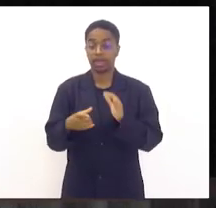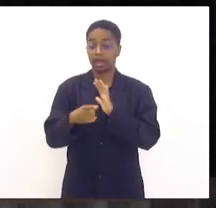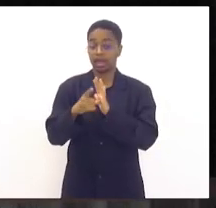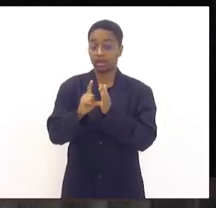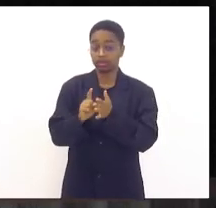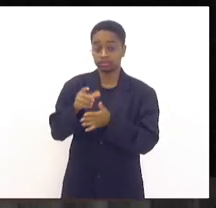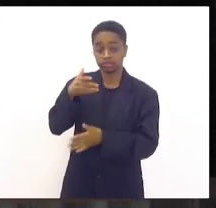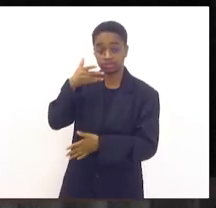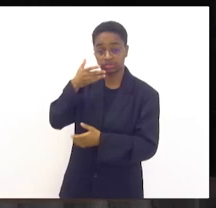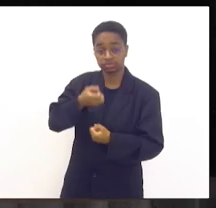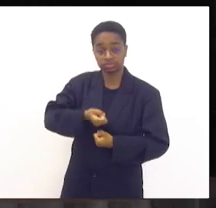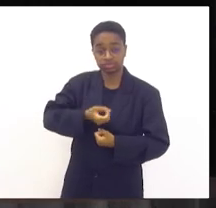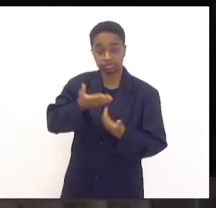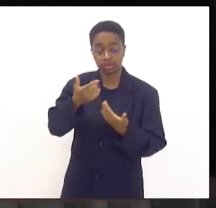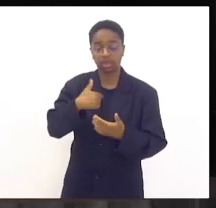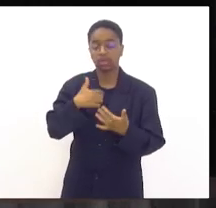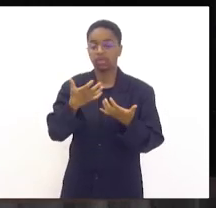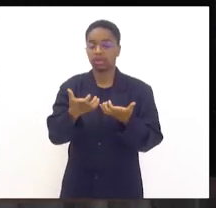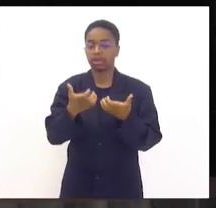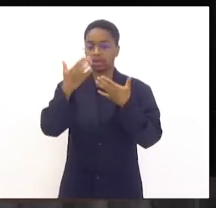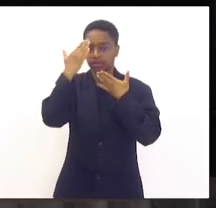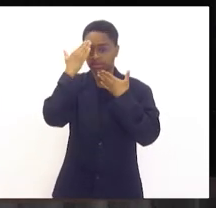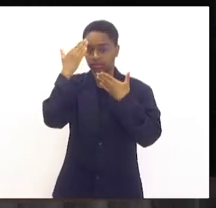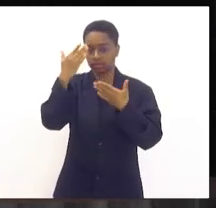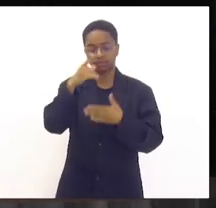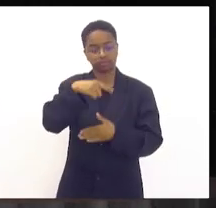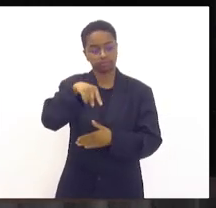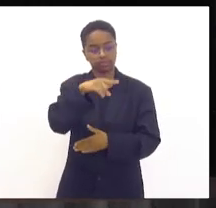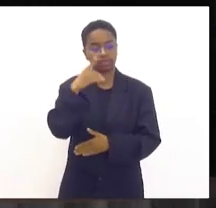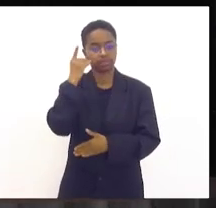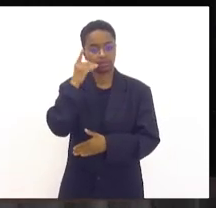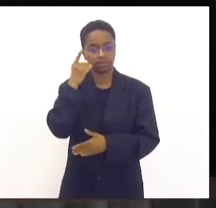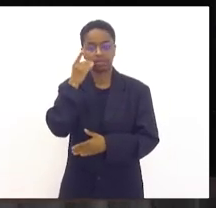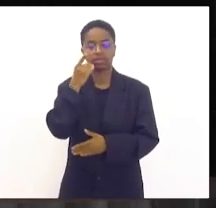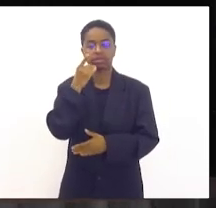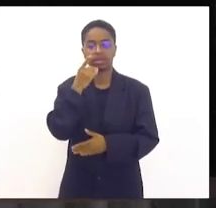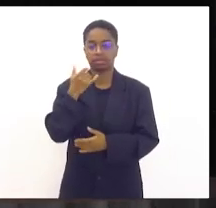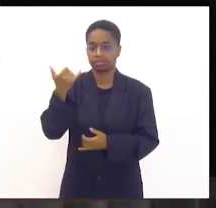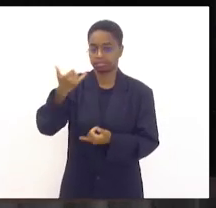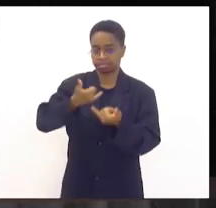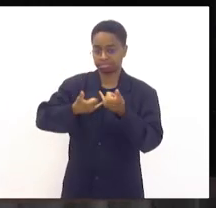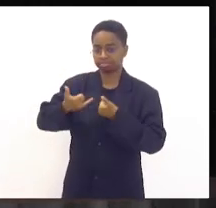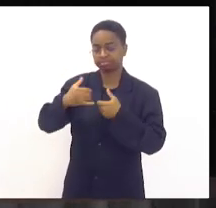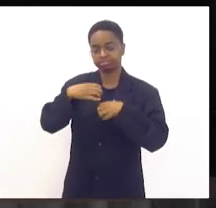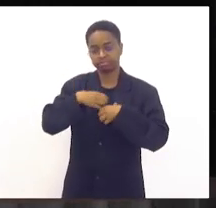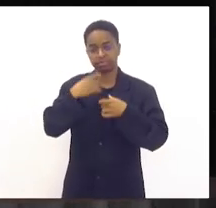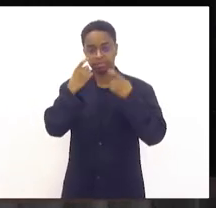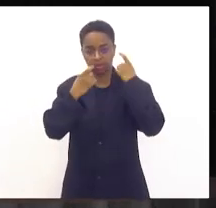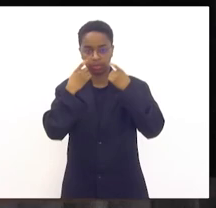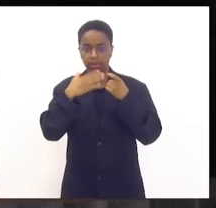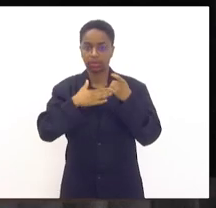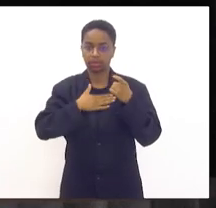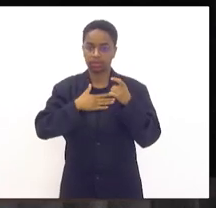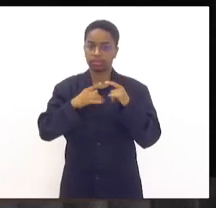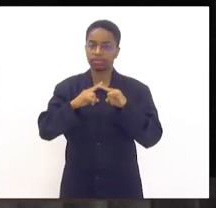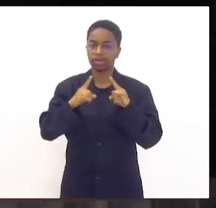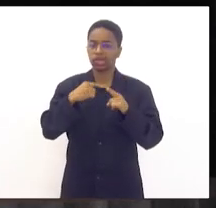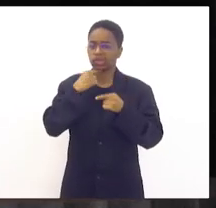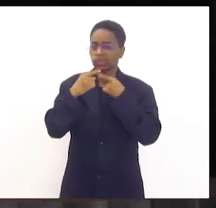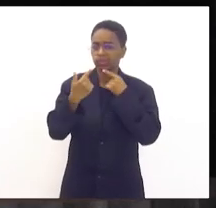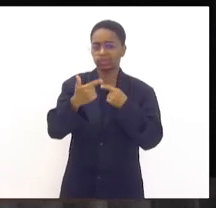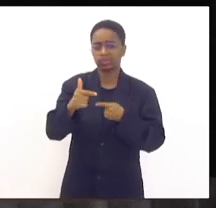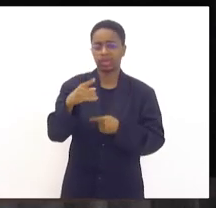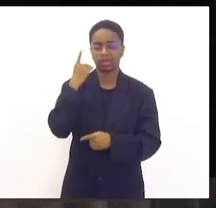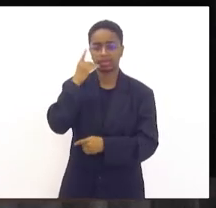relato, eu queria agradecer imensamente os deputados que colocaram à minha disposição, se preocuparam comigo. Sem dúvida nenhuma, a deputada Marta